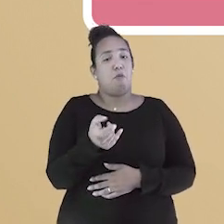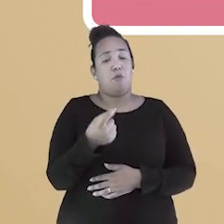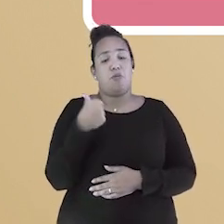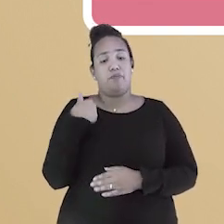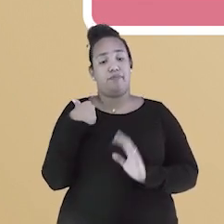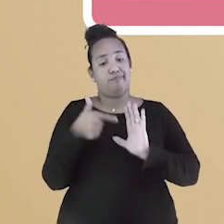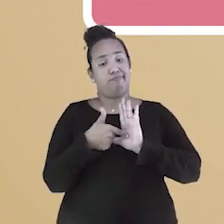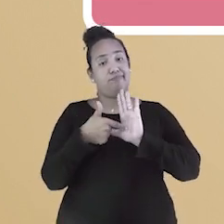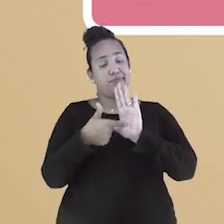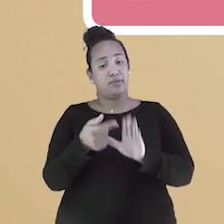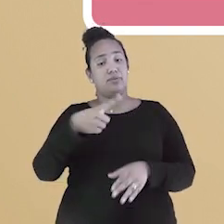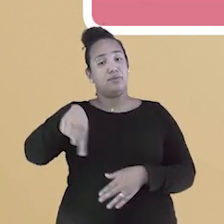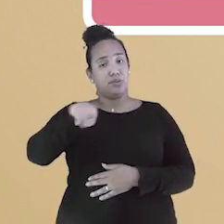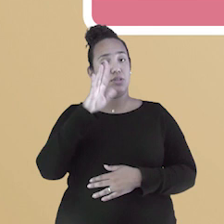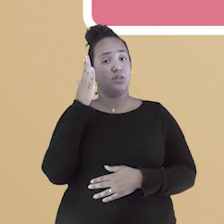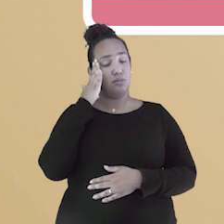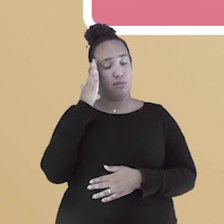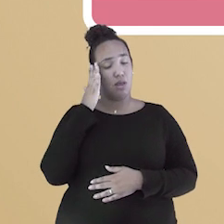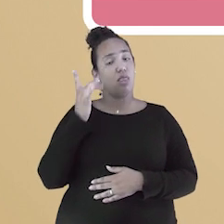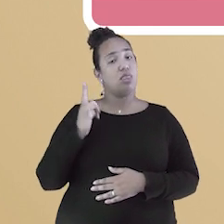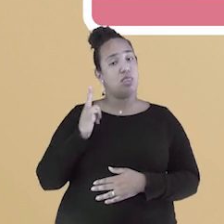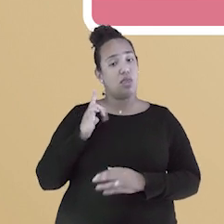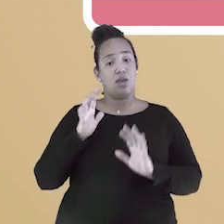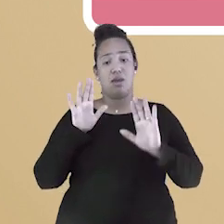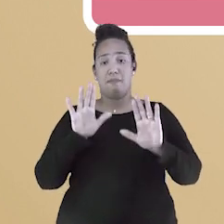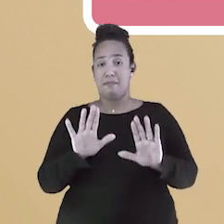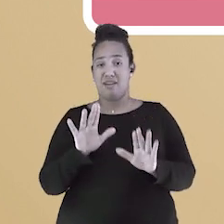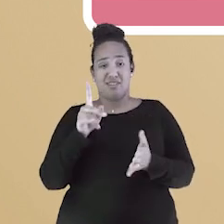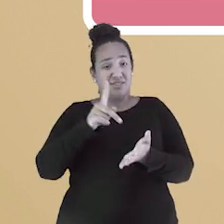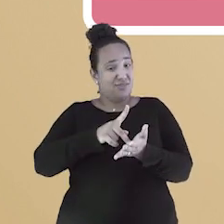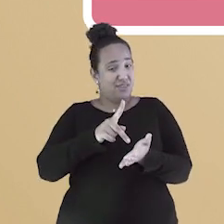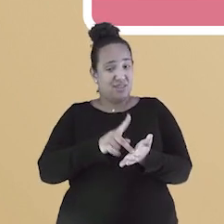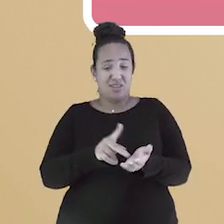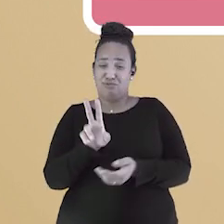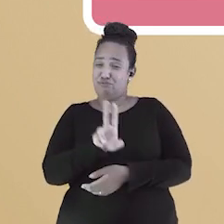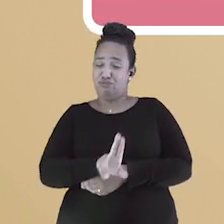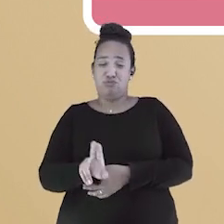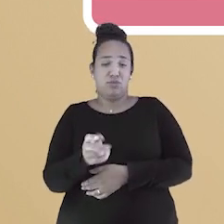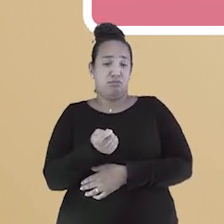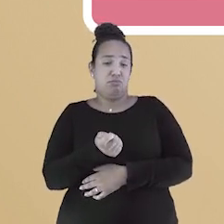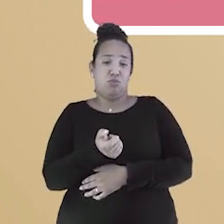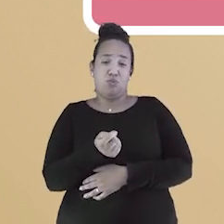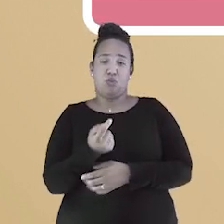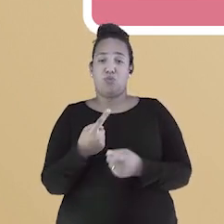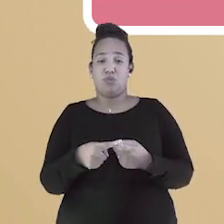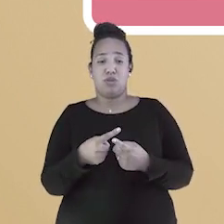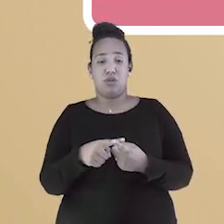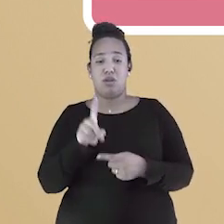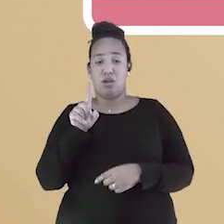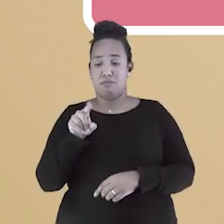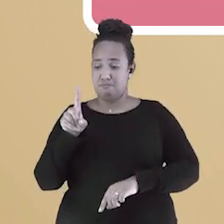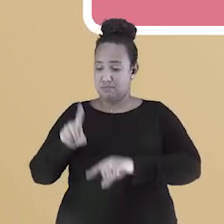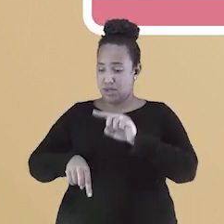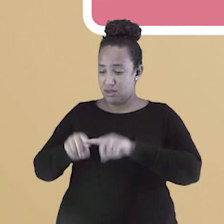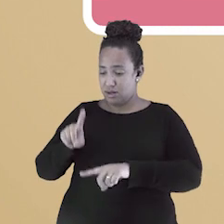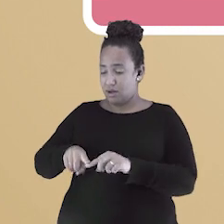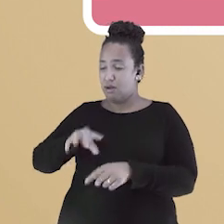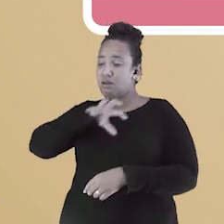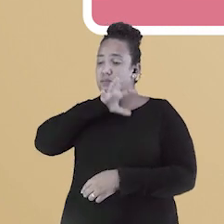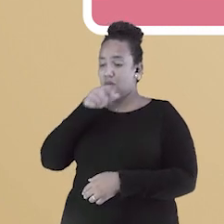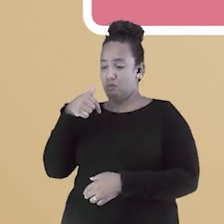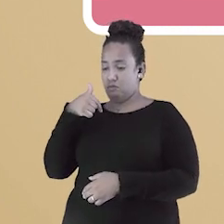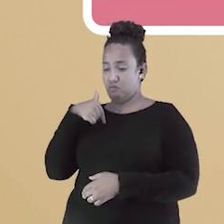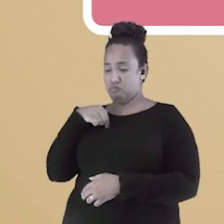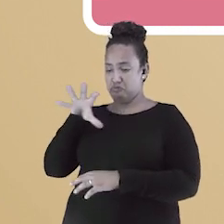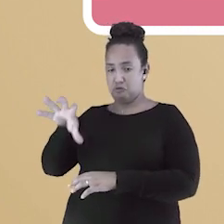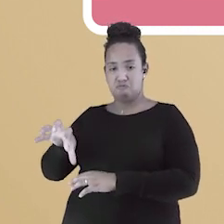da existência dele, mas a verdade é que quase não aparece, porque ele sinaliza posse para um objeto ou animal. Por essa razão,